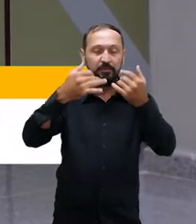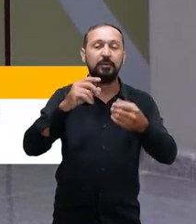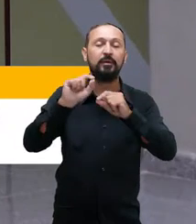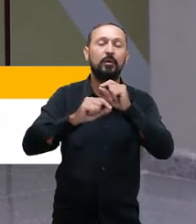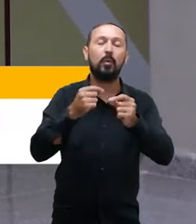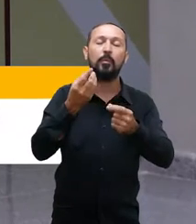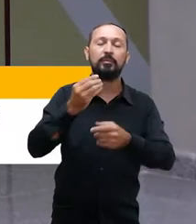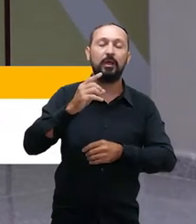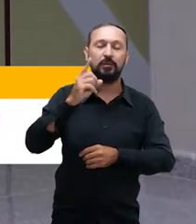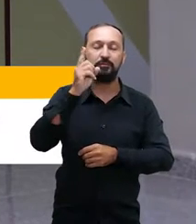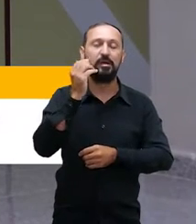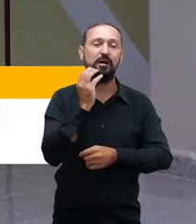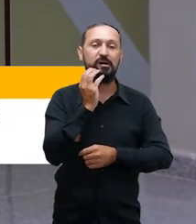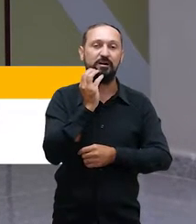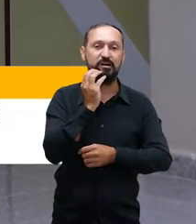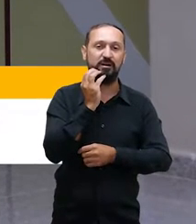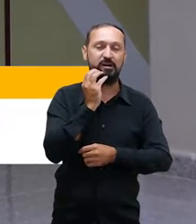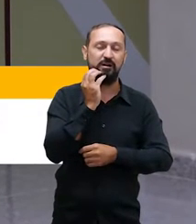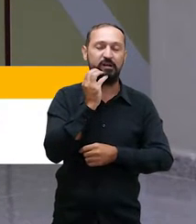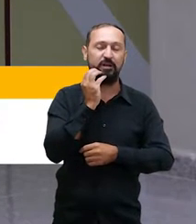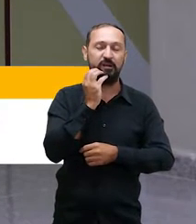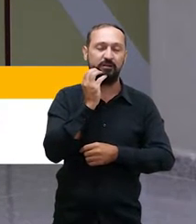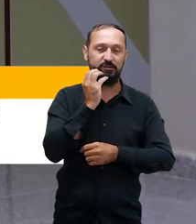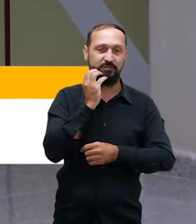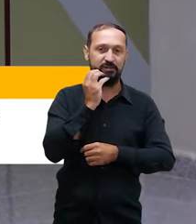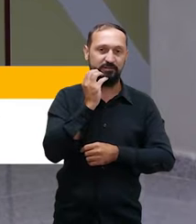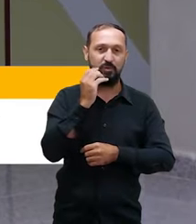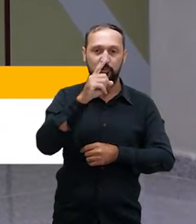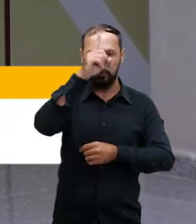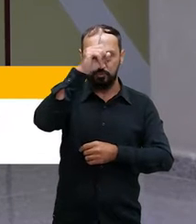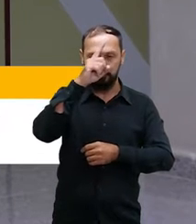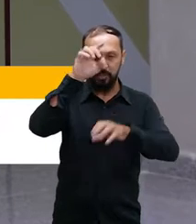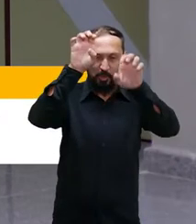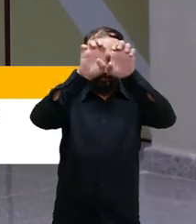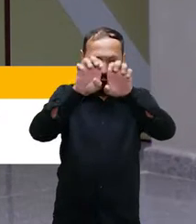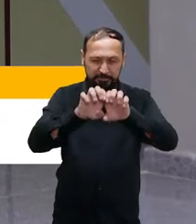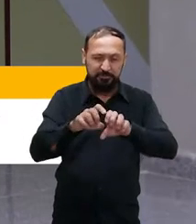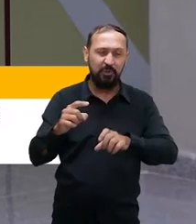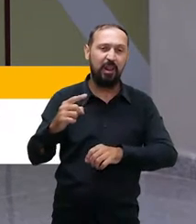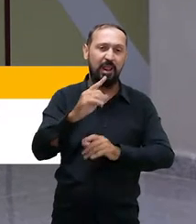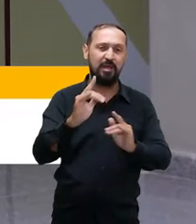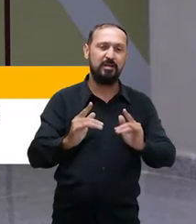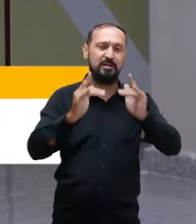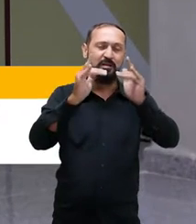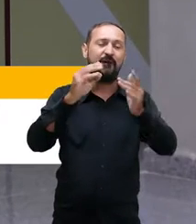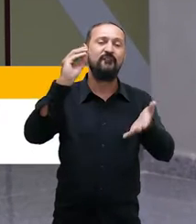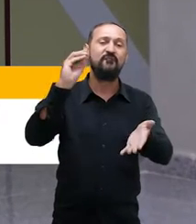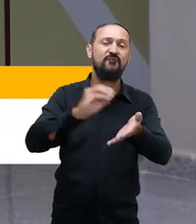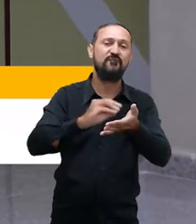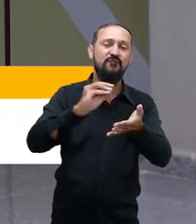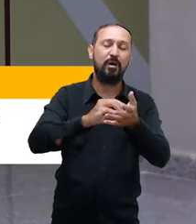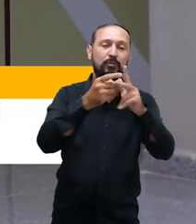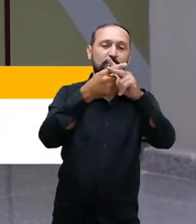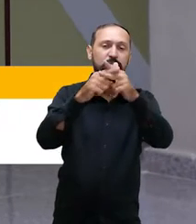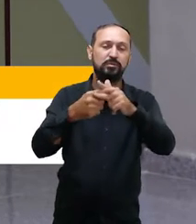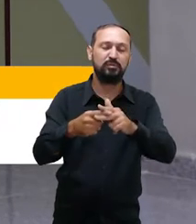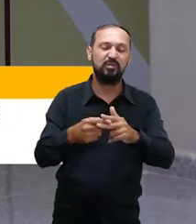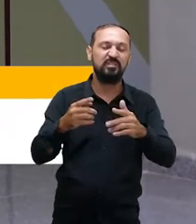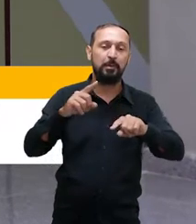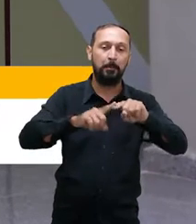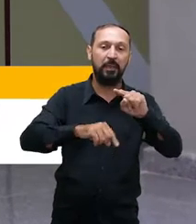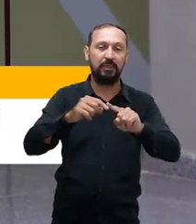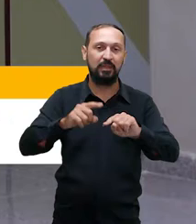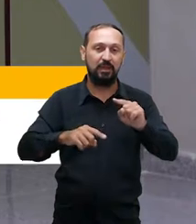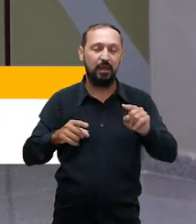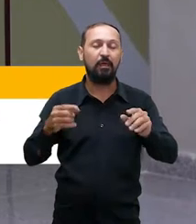Democratas, falaram da precariedade da estrutura dos hospitais públicos daquela região, como, por exemplo, a falta